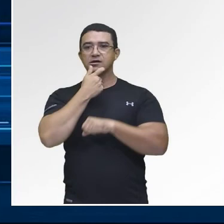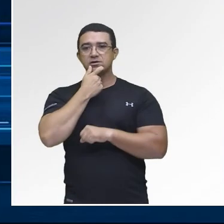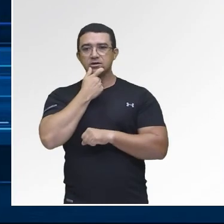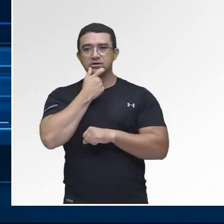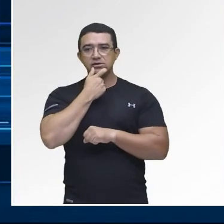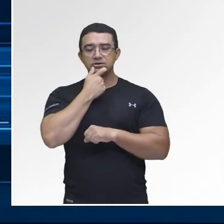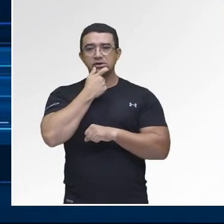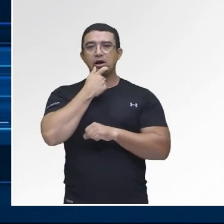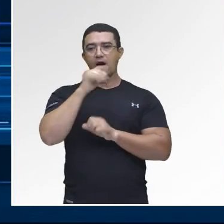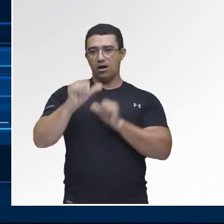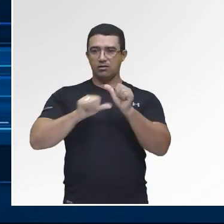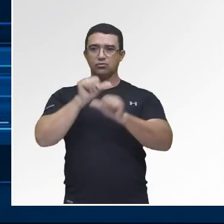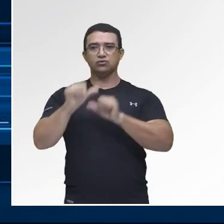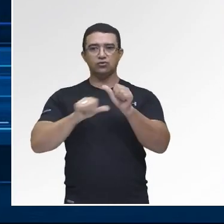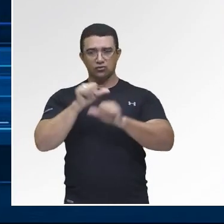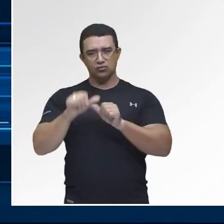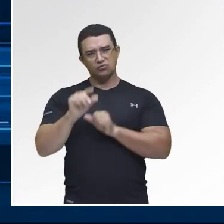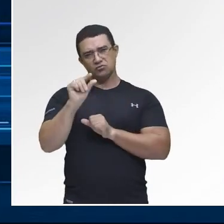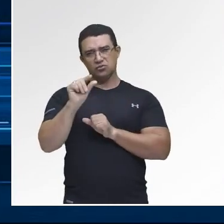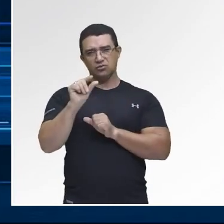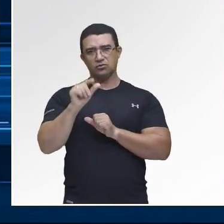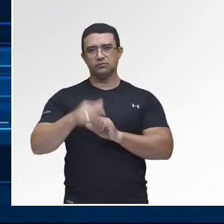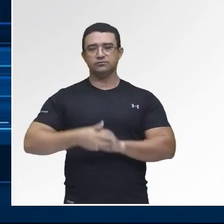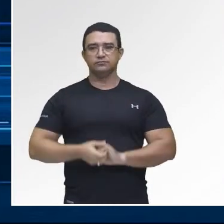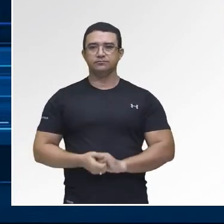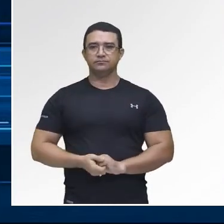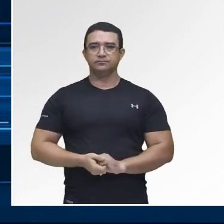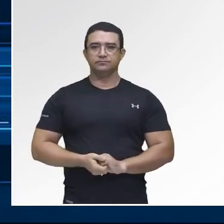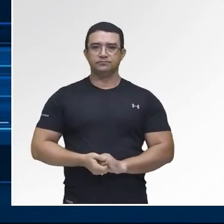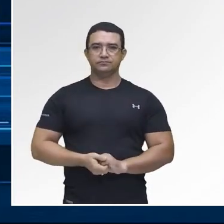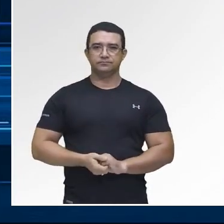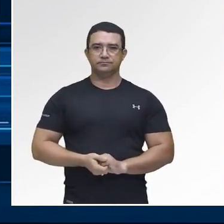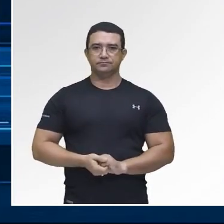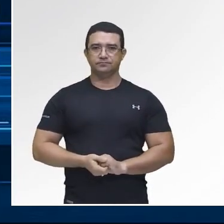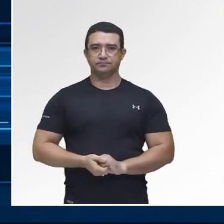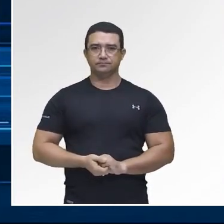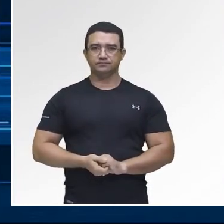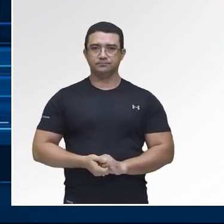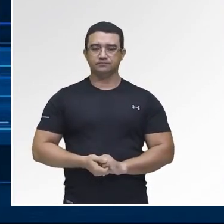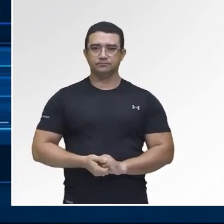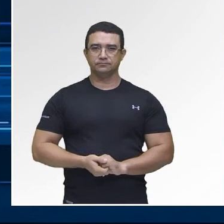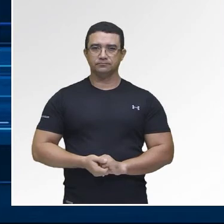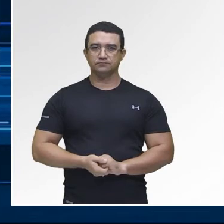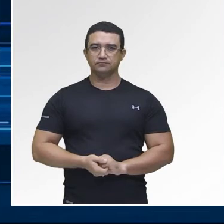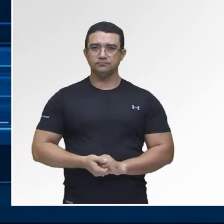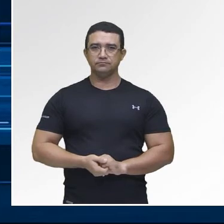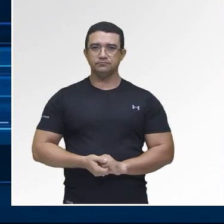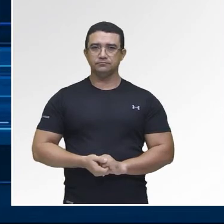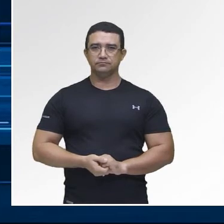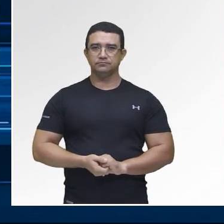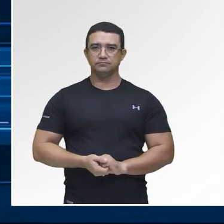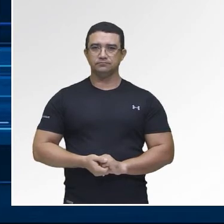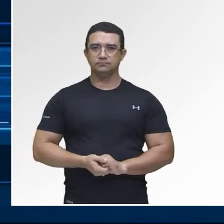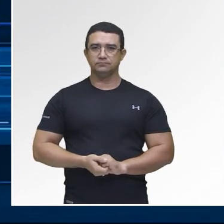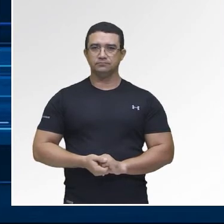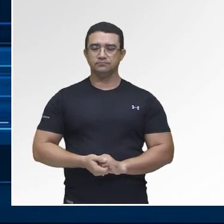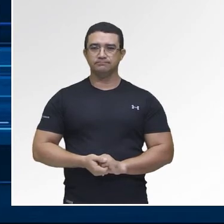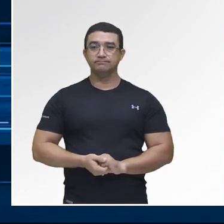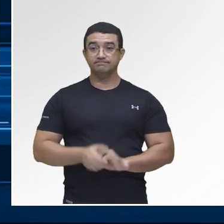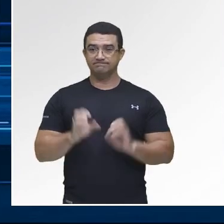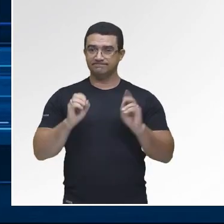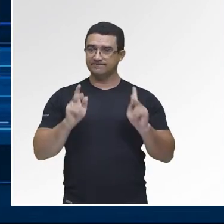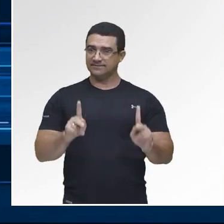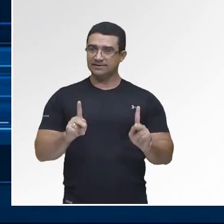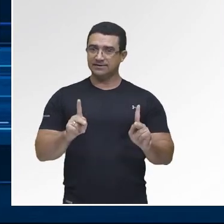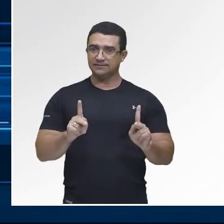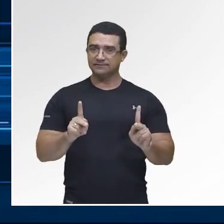tem utilizado aí somente um L, tá? Então, a palavrinha traveled pode ser com um L ou com dois L's, certo? He has